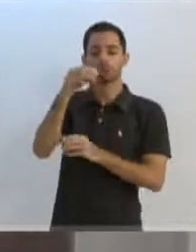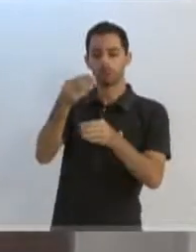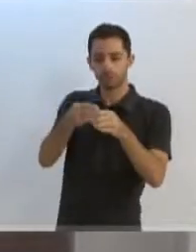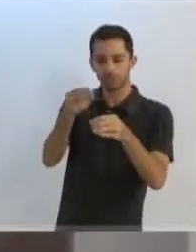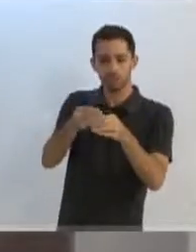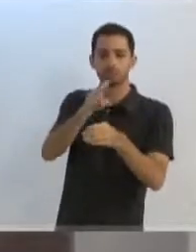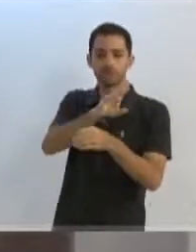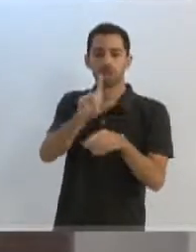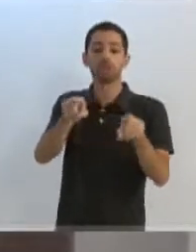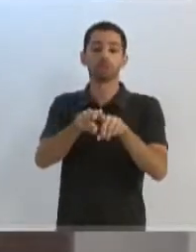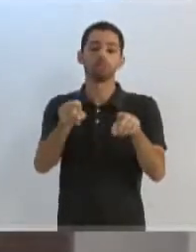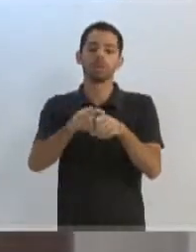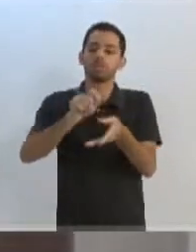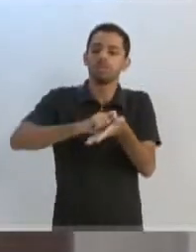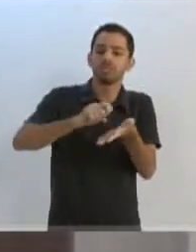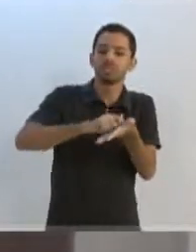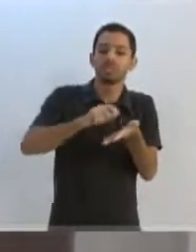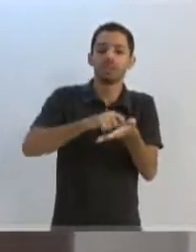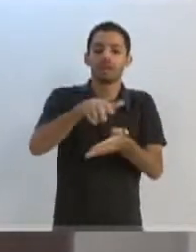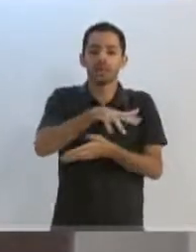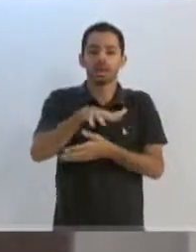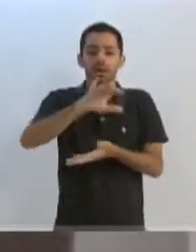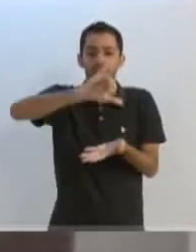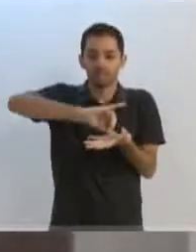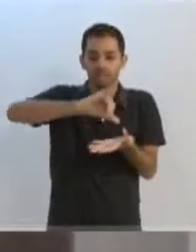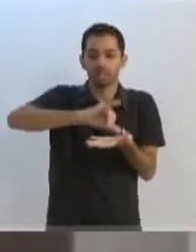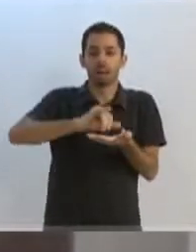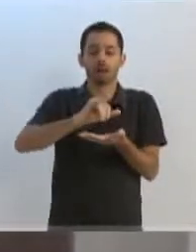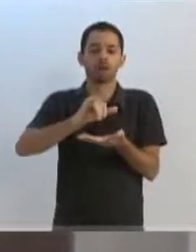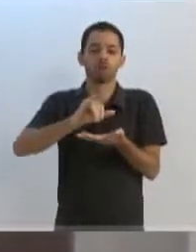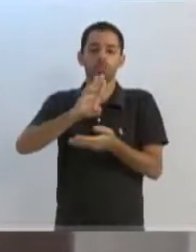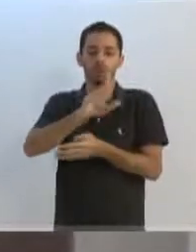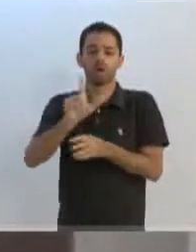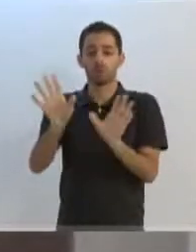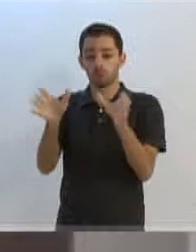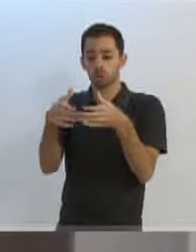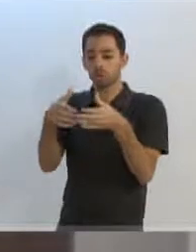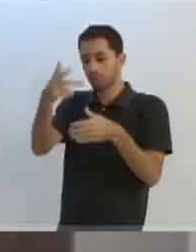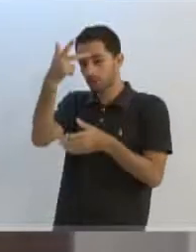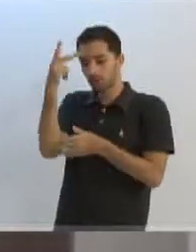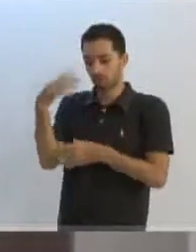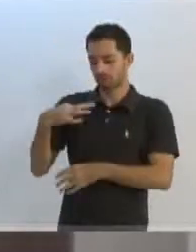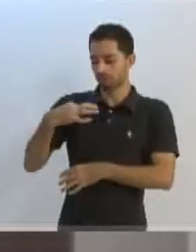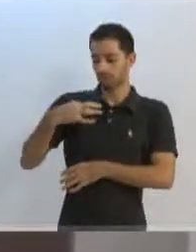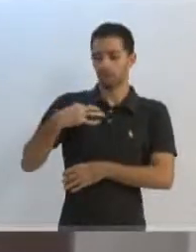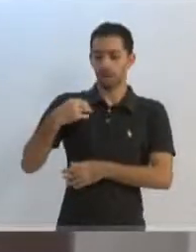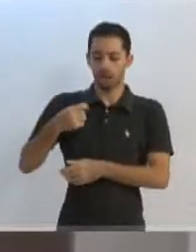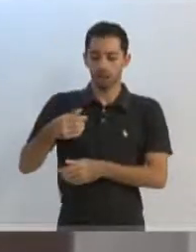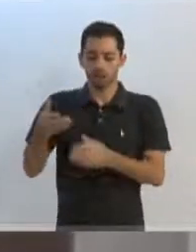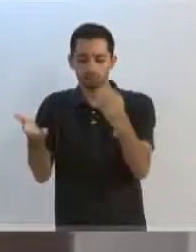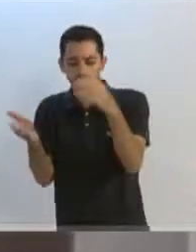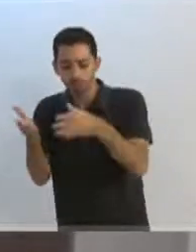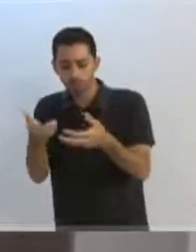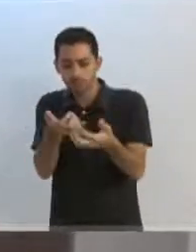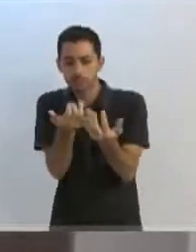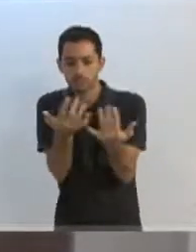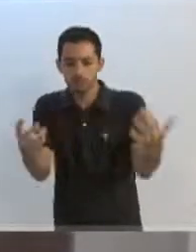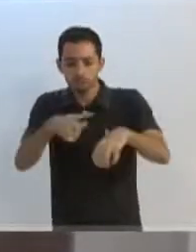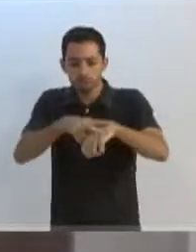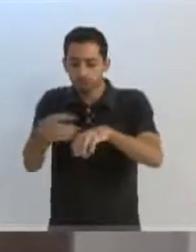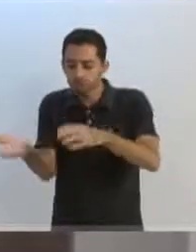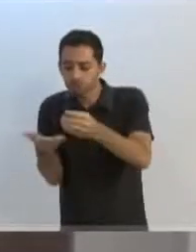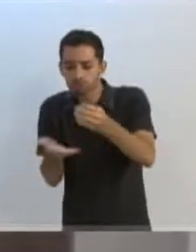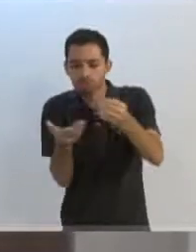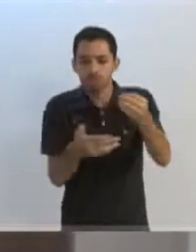quero registrar o mutirão foi feito aí na área central neste final de semana o grupo de pessoas voluntariamente roçaram e limparam aqui a rua das palmeiras